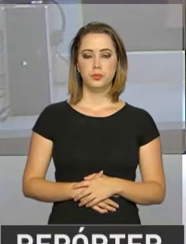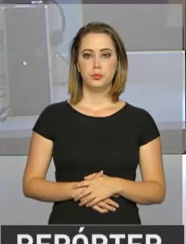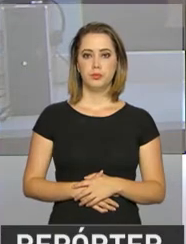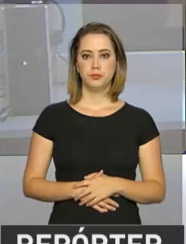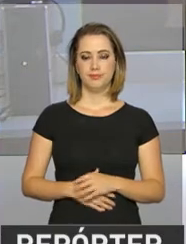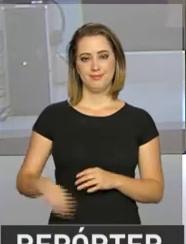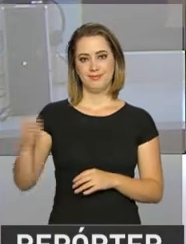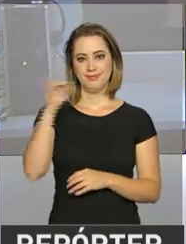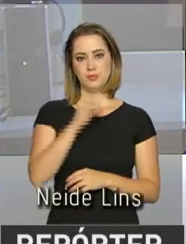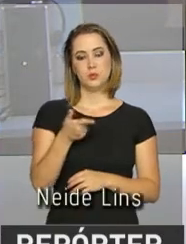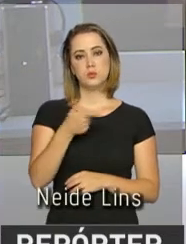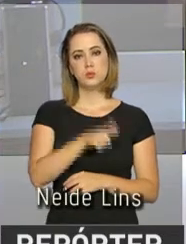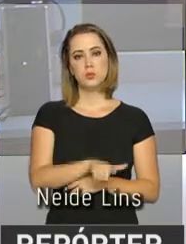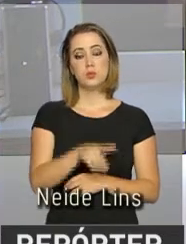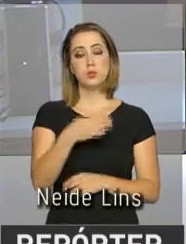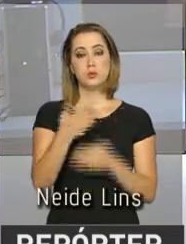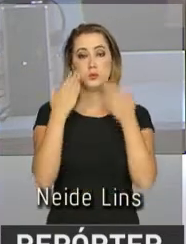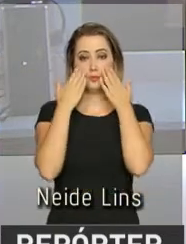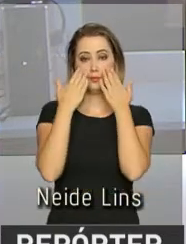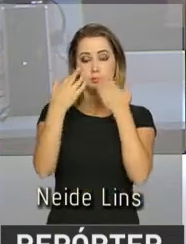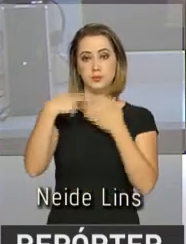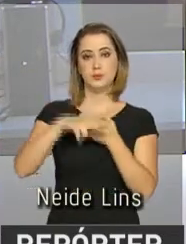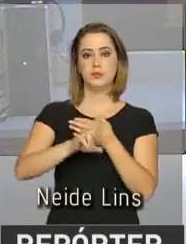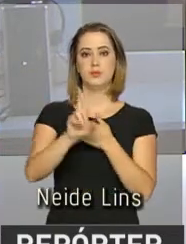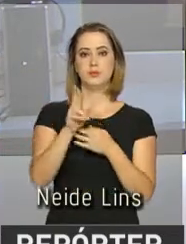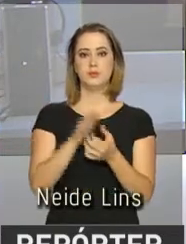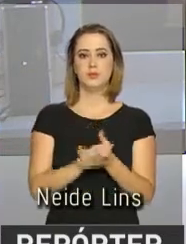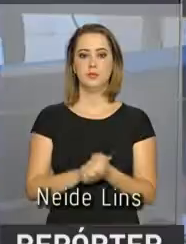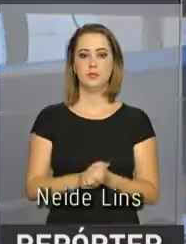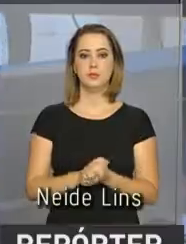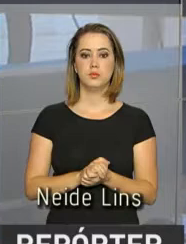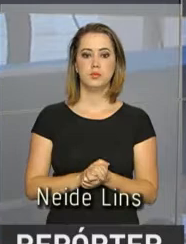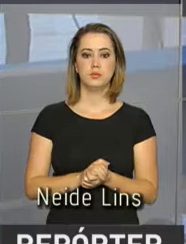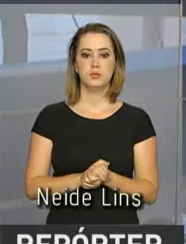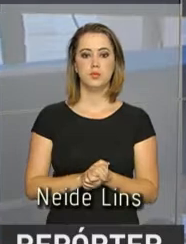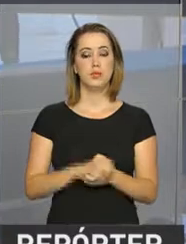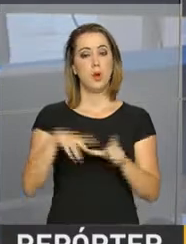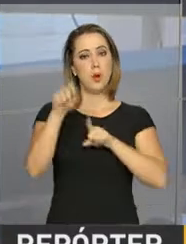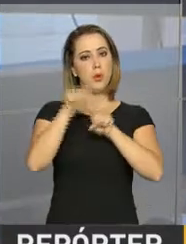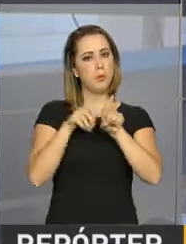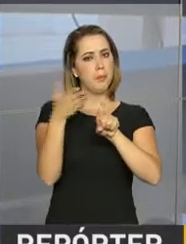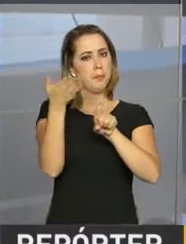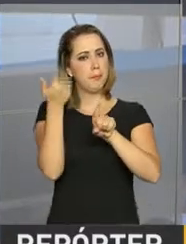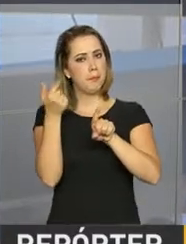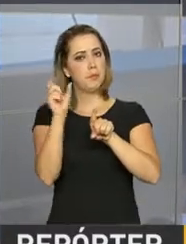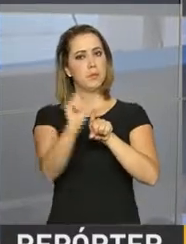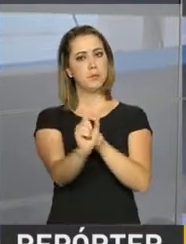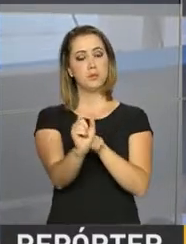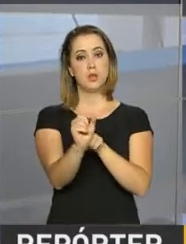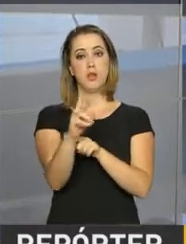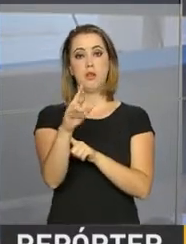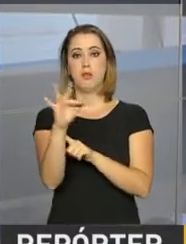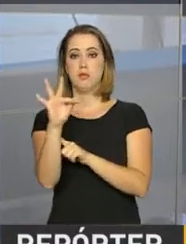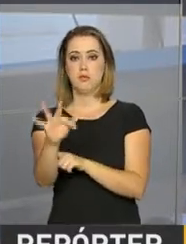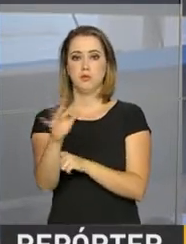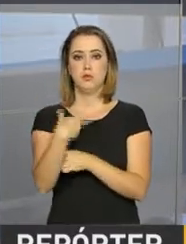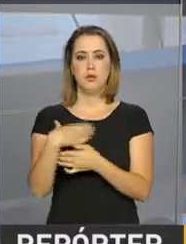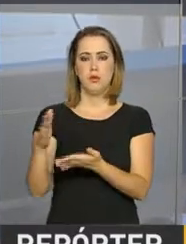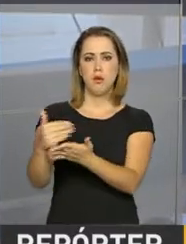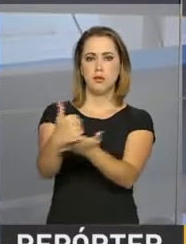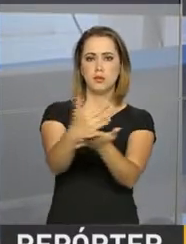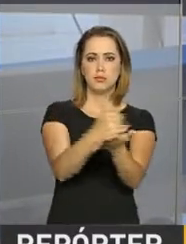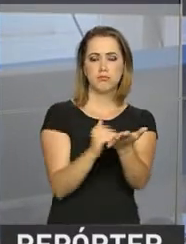lá no ar mais uma edição do repórter nbr no mês passado de acordo com a receita federal a arrecadação